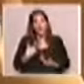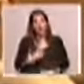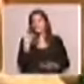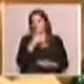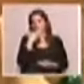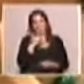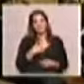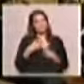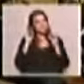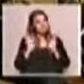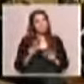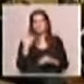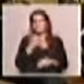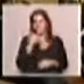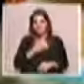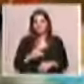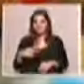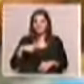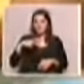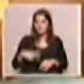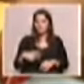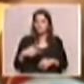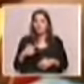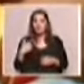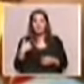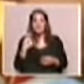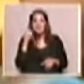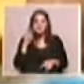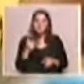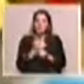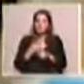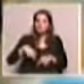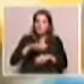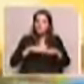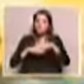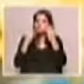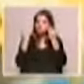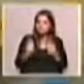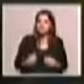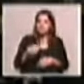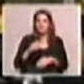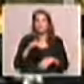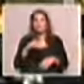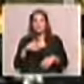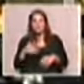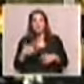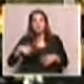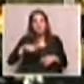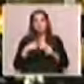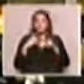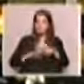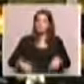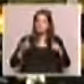faço. Muito. O futuro de Portugal é ver aquilo que nós produzimos bem, fazemos bem, somos